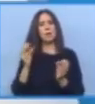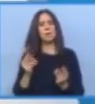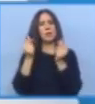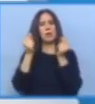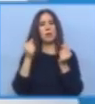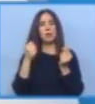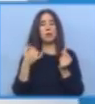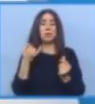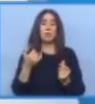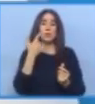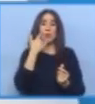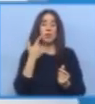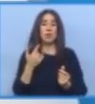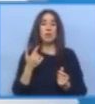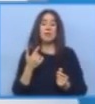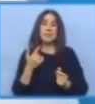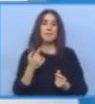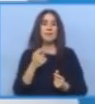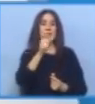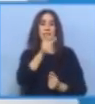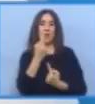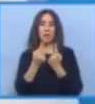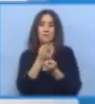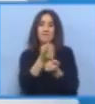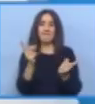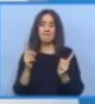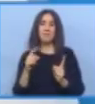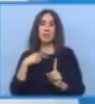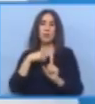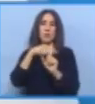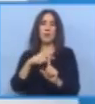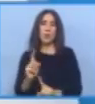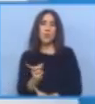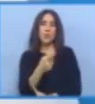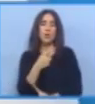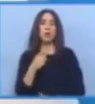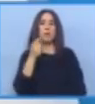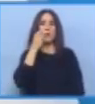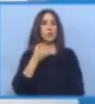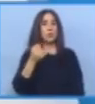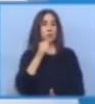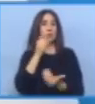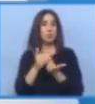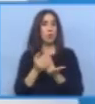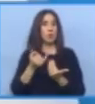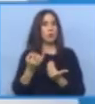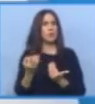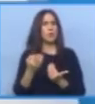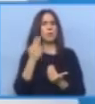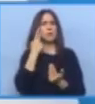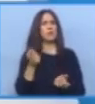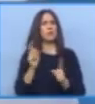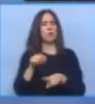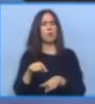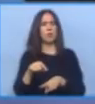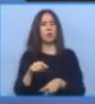mas depois, olha, até alguns de vocês crucificaram, mas depois ele morreu, claro, mas ressuscitou.